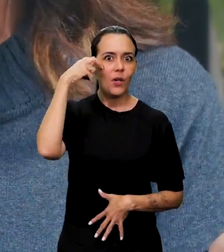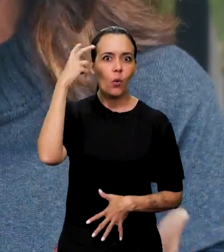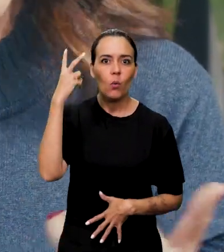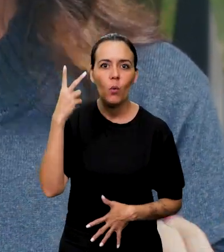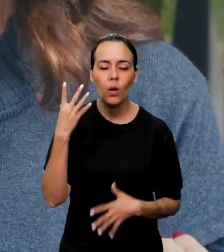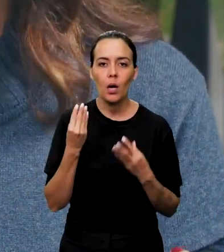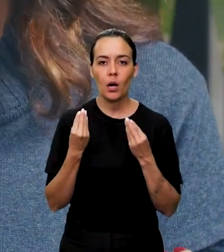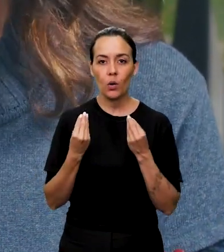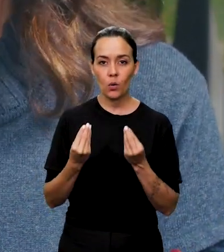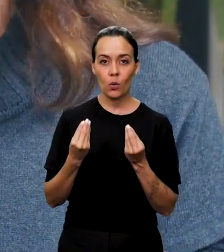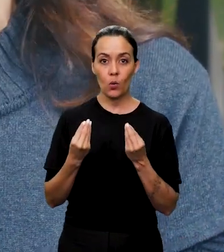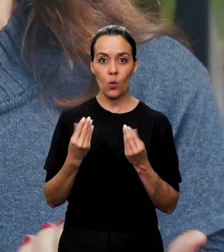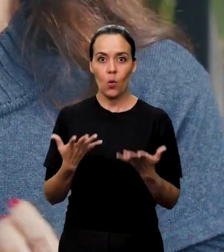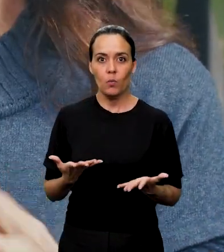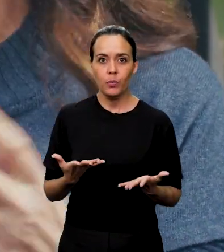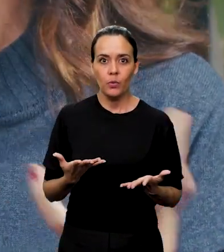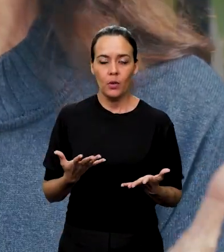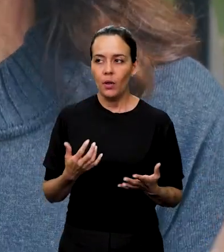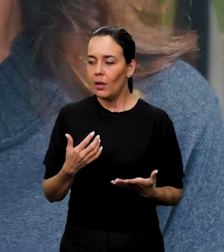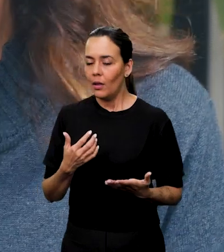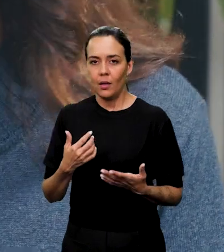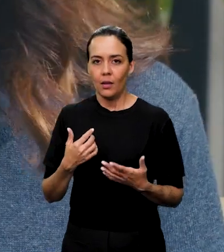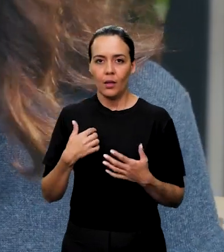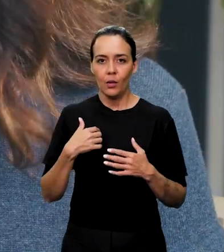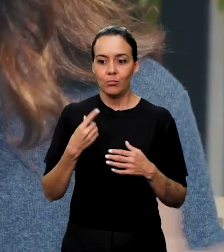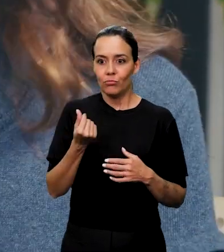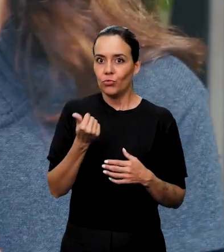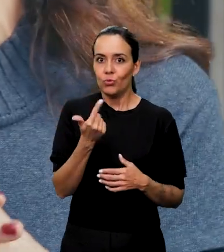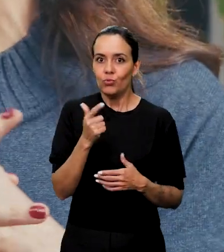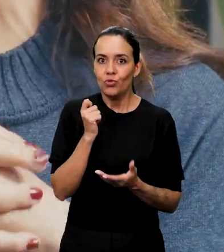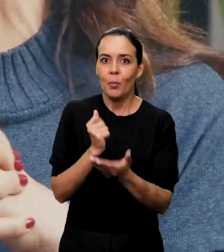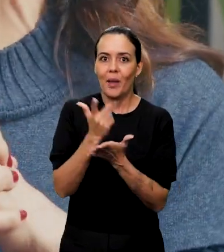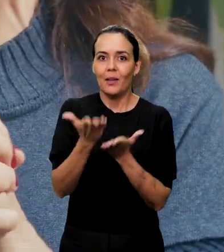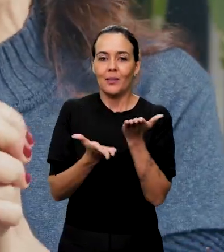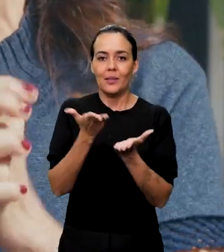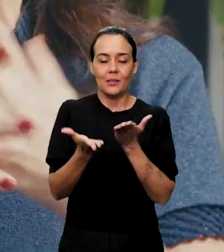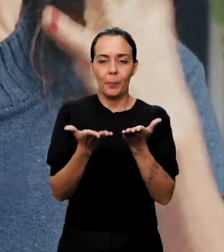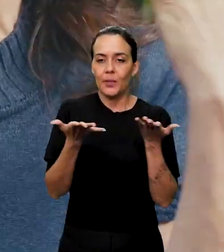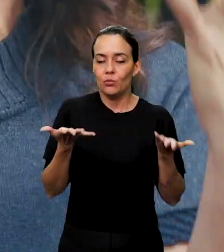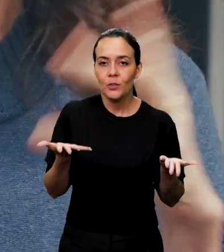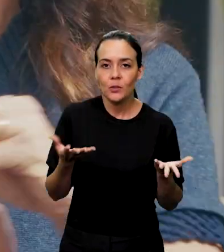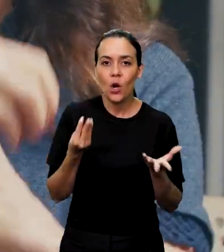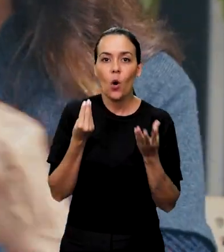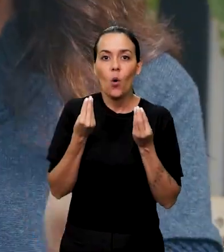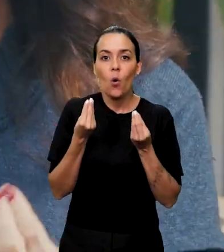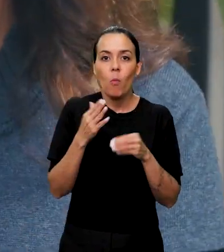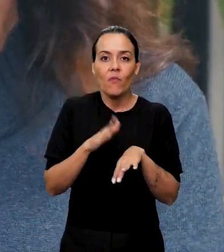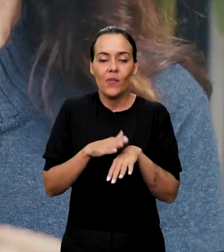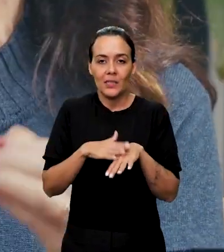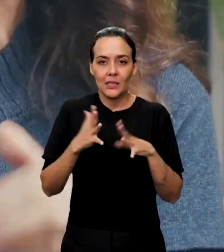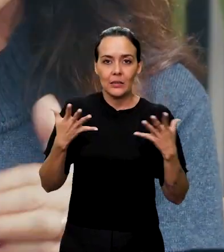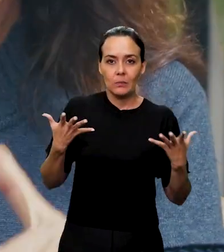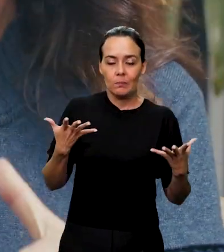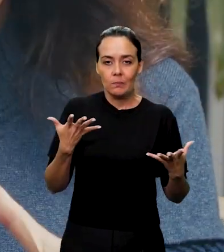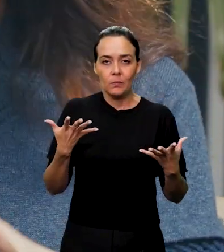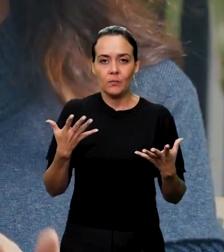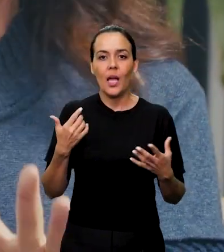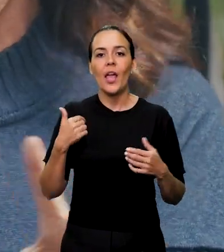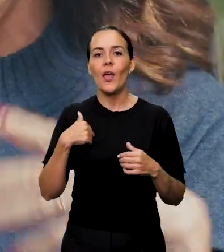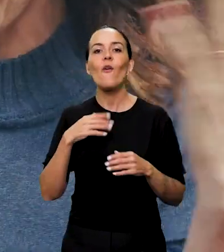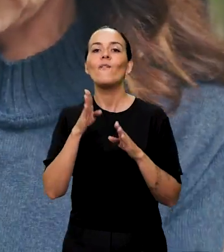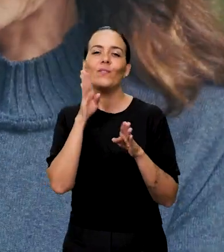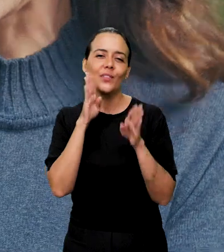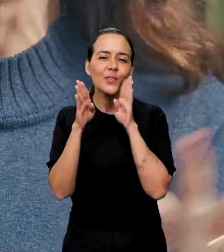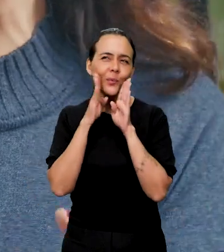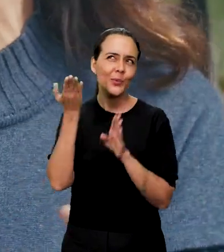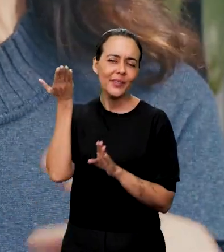perdida, desorientada e desmonetizada, né? Não tinha grana. Eu falei, meu Deus. Aí eu reuni no Facebook, que